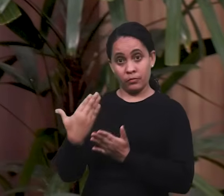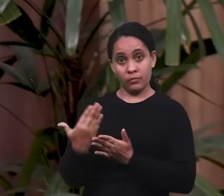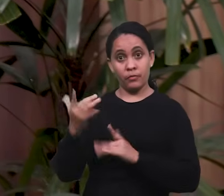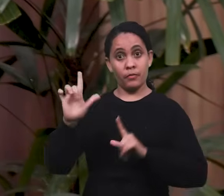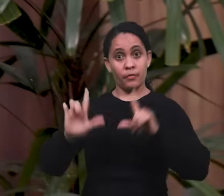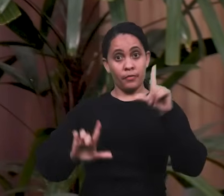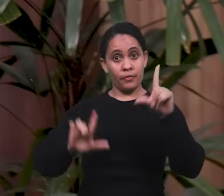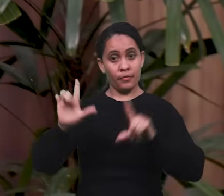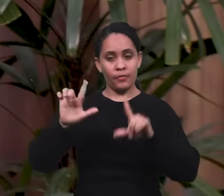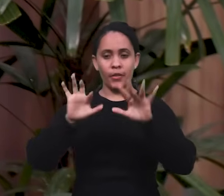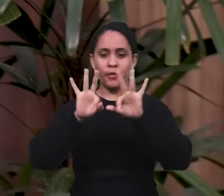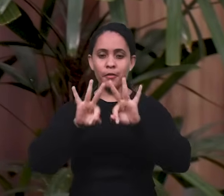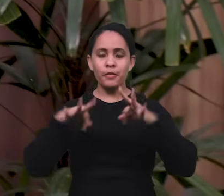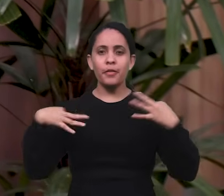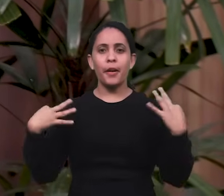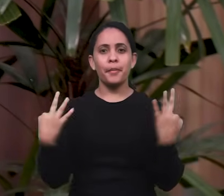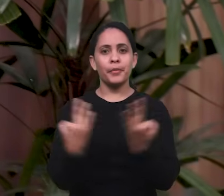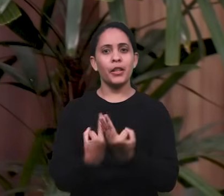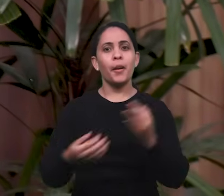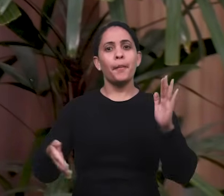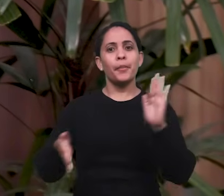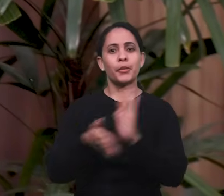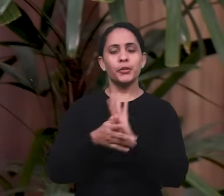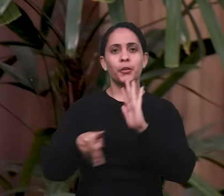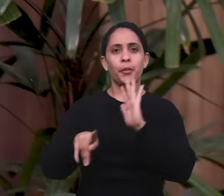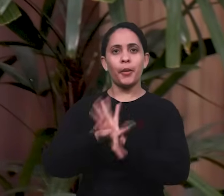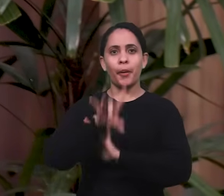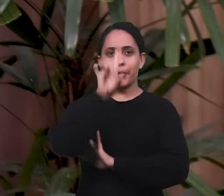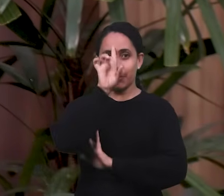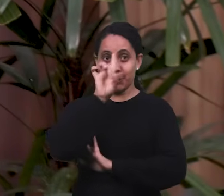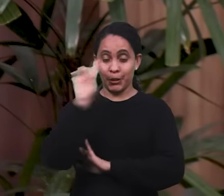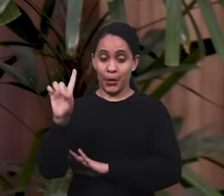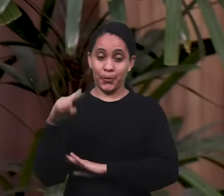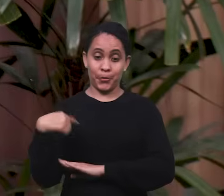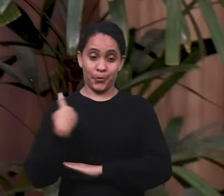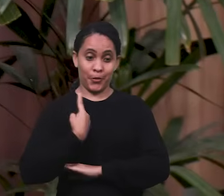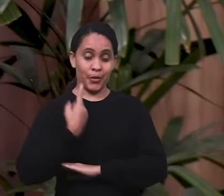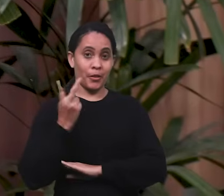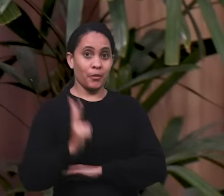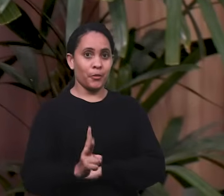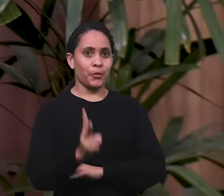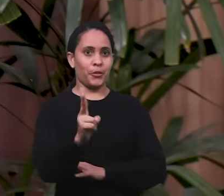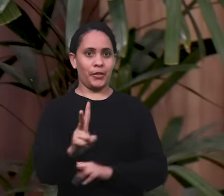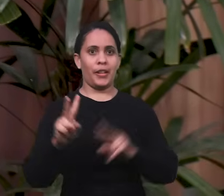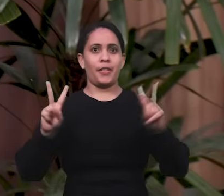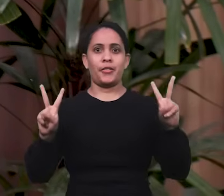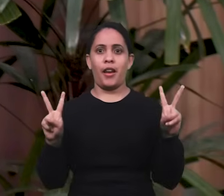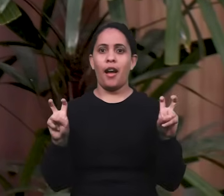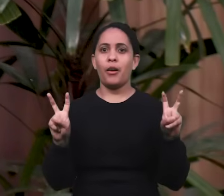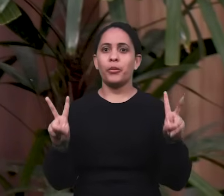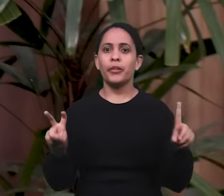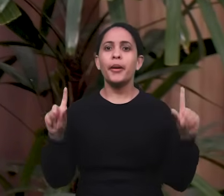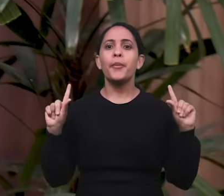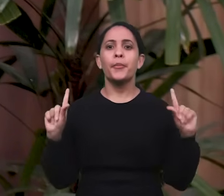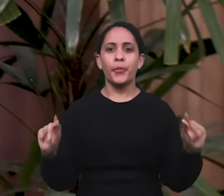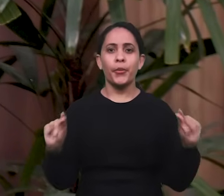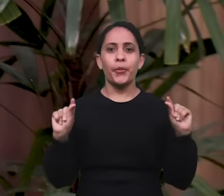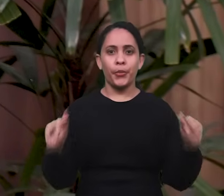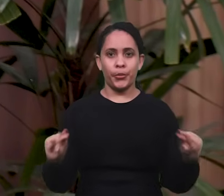um Família, um projeto de Deus. E vamos dar continuidade ao tema que é